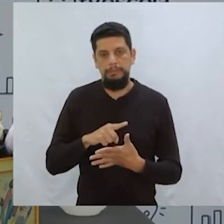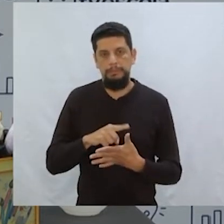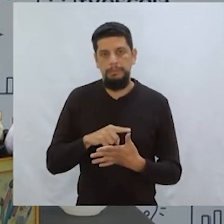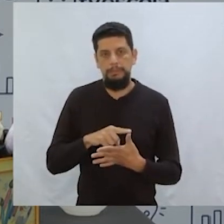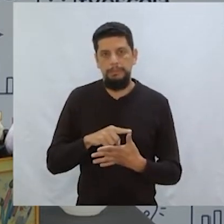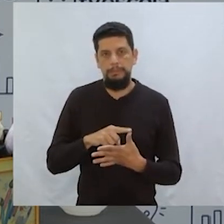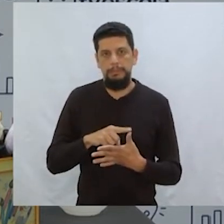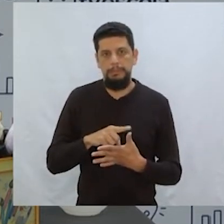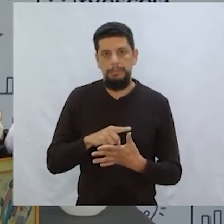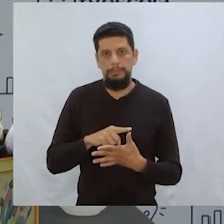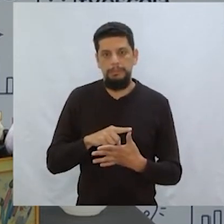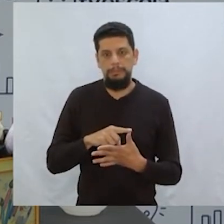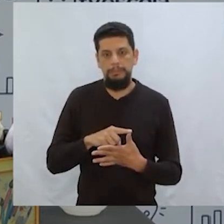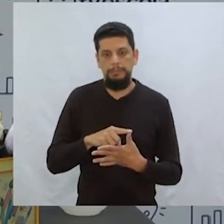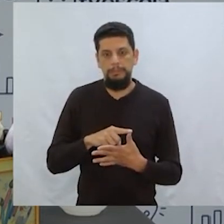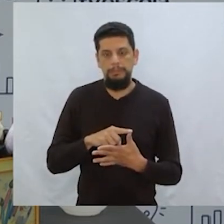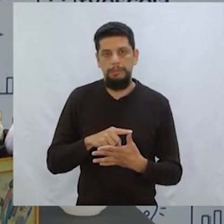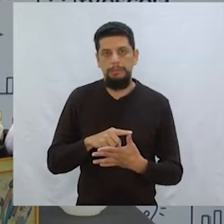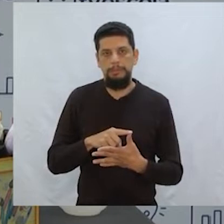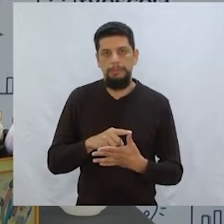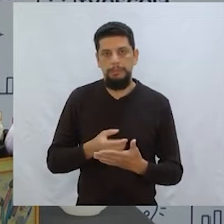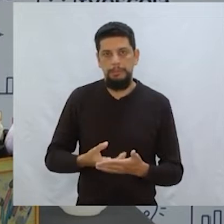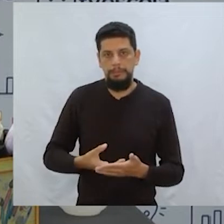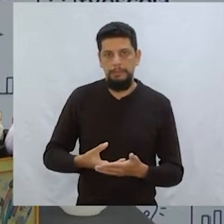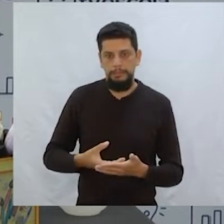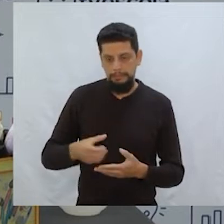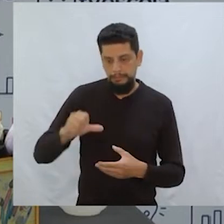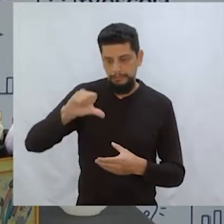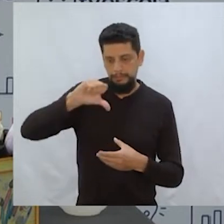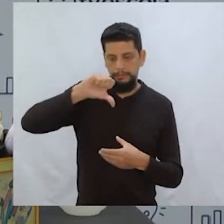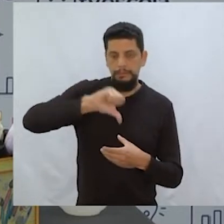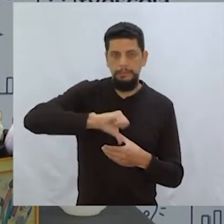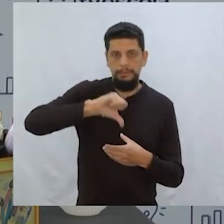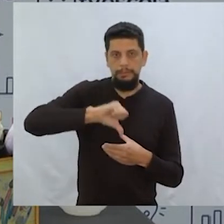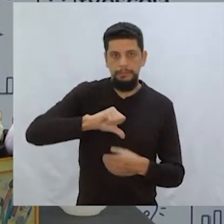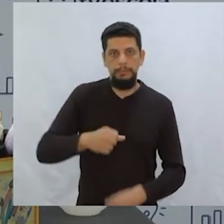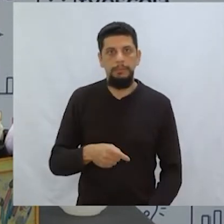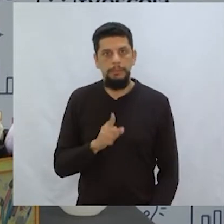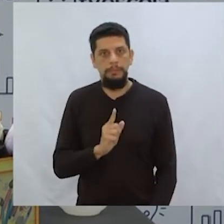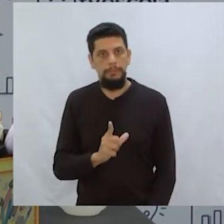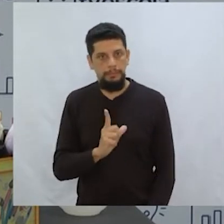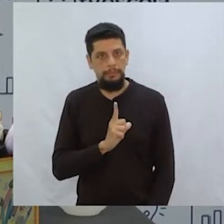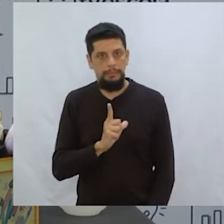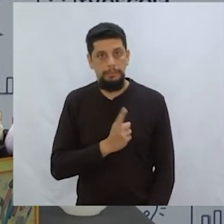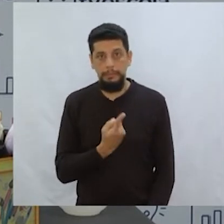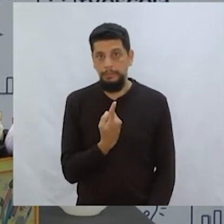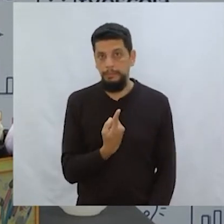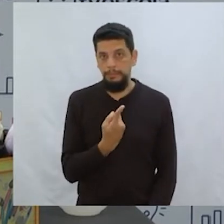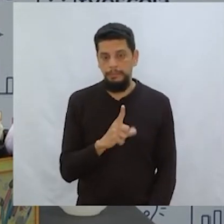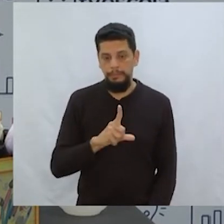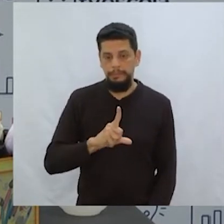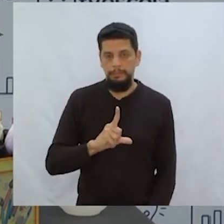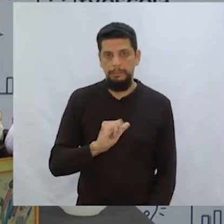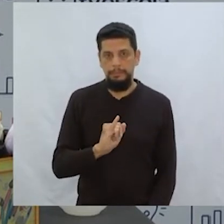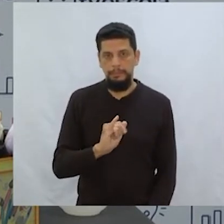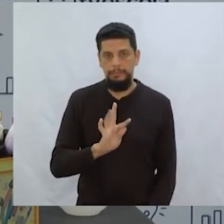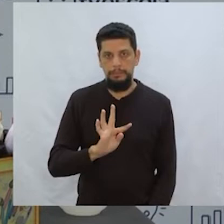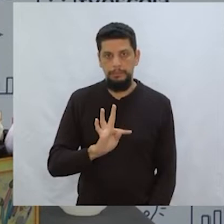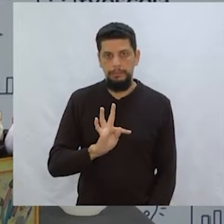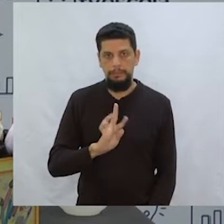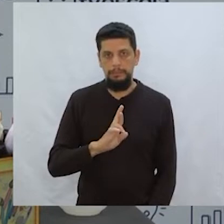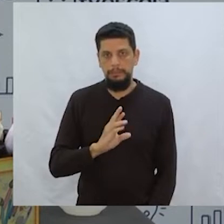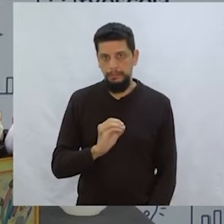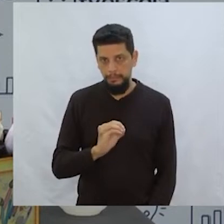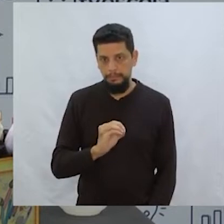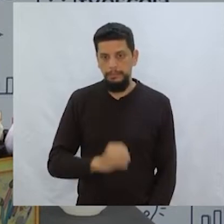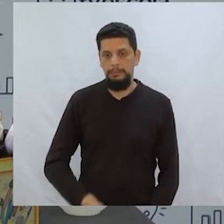Mais um copo. E o último copo. Aqui eu tenho 1 litro.